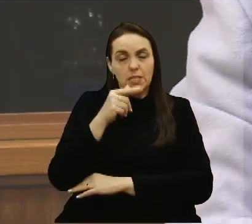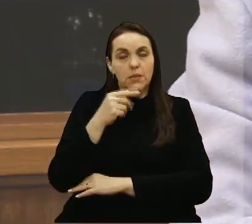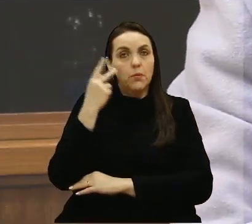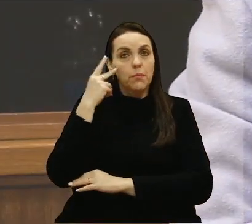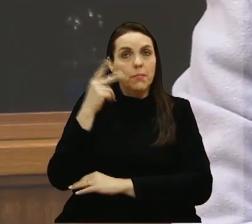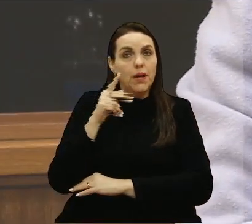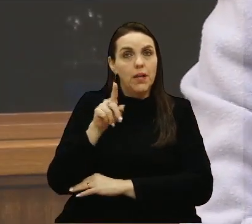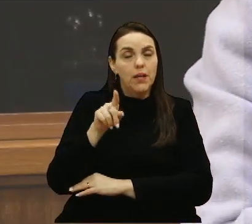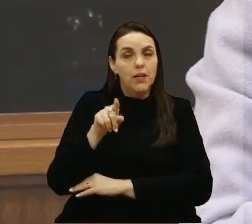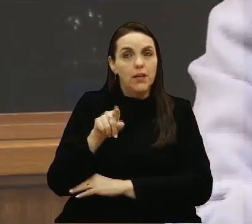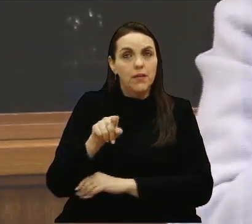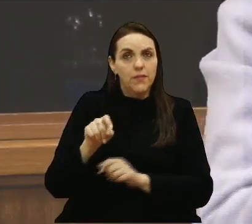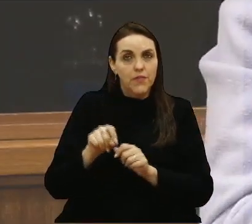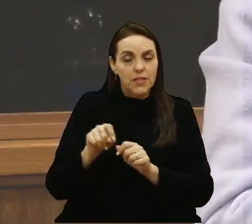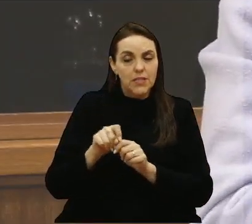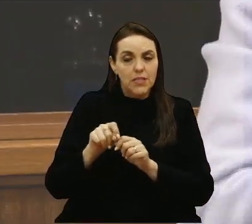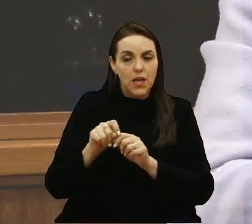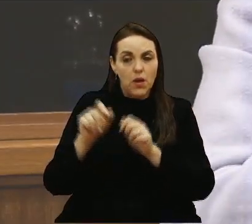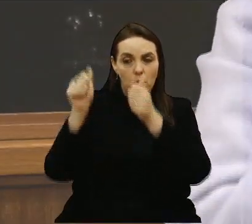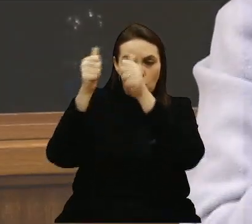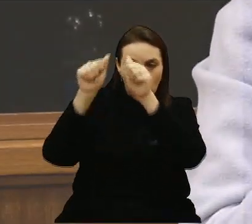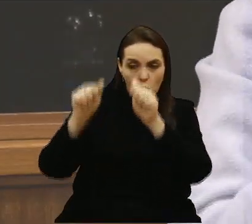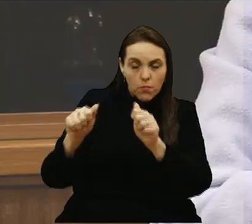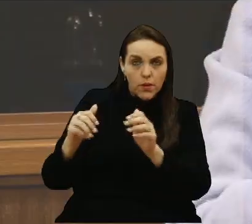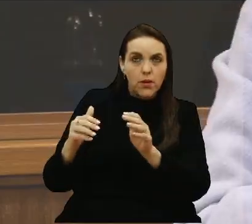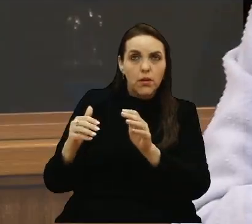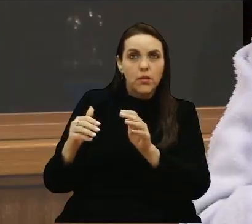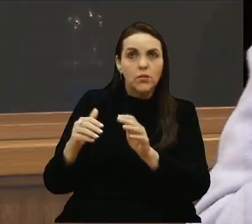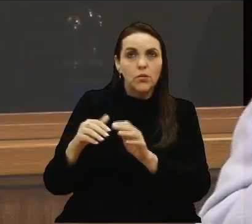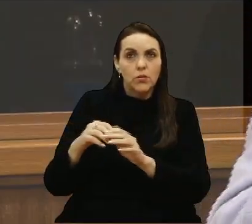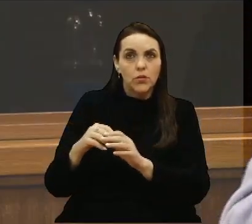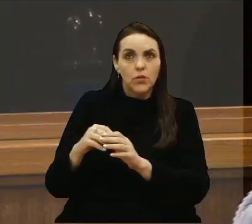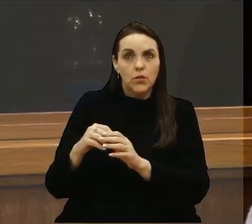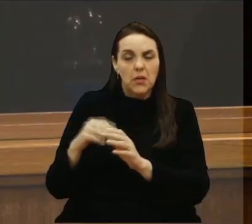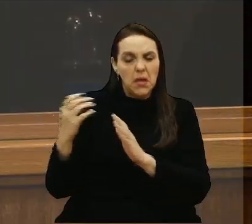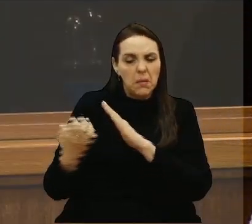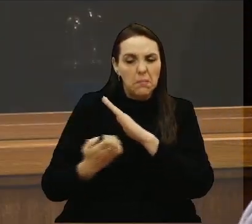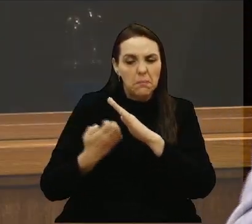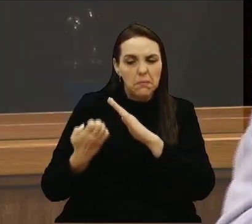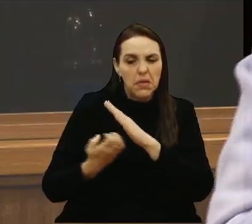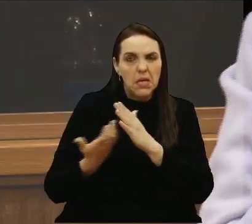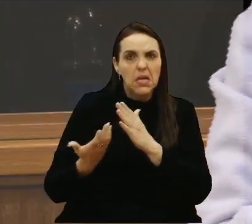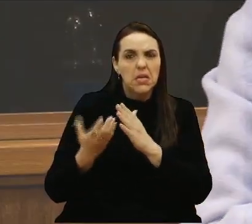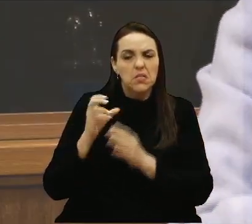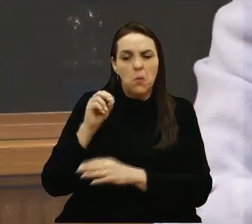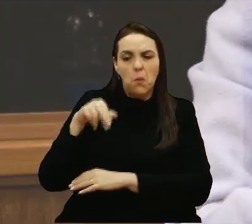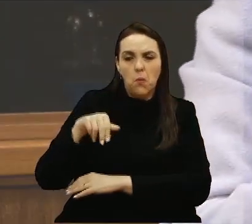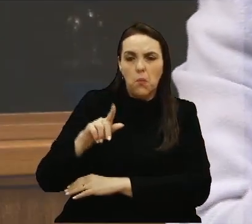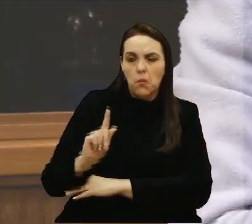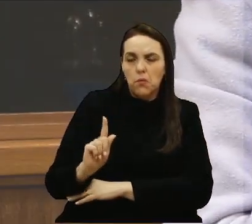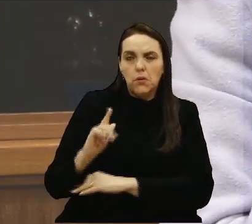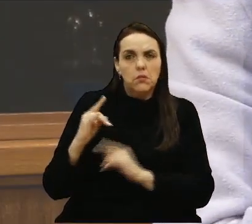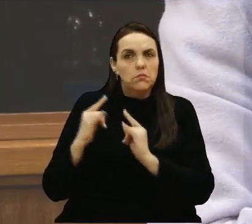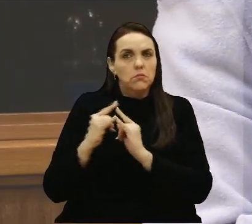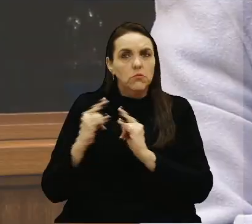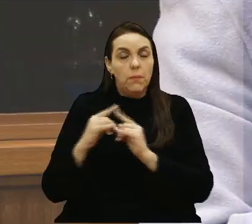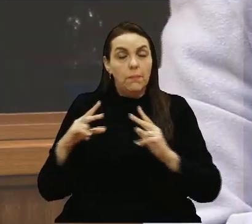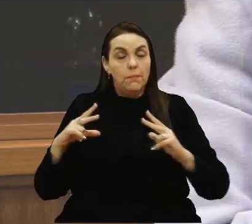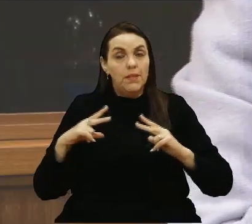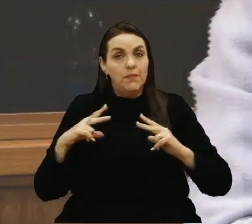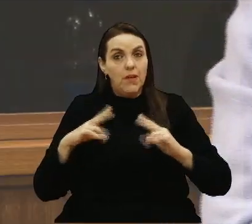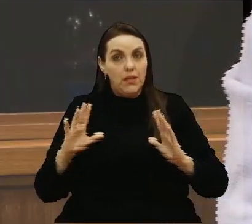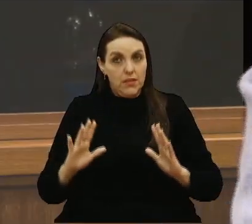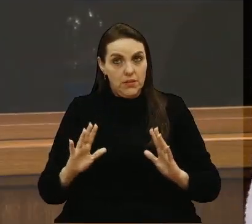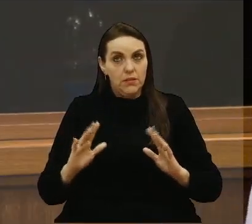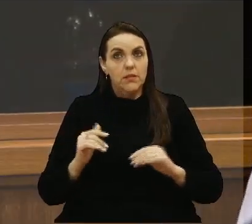um monumento de uma empresa ou de uma ONG ou de uma organização privada. Então, eu